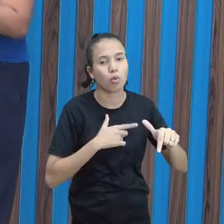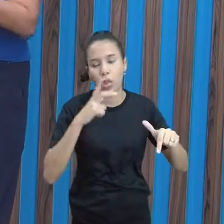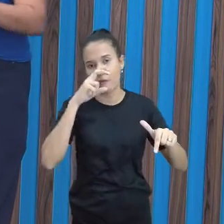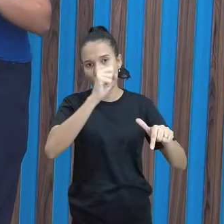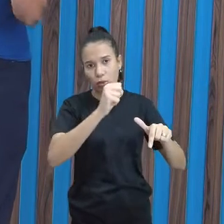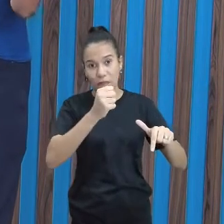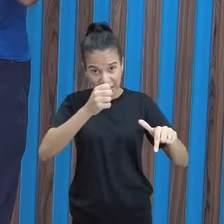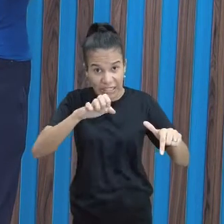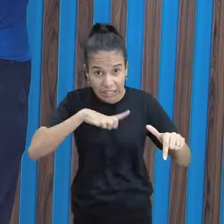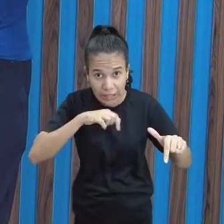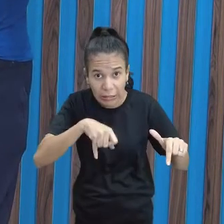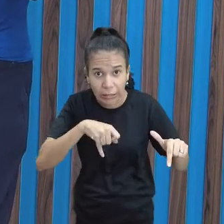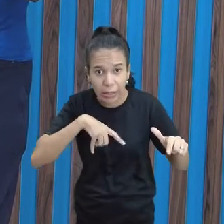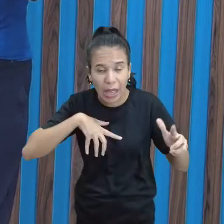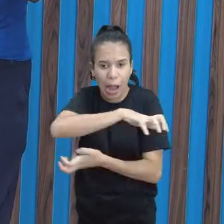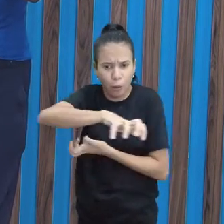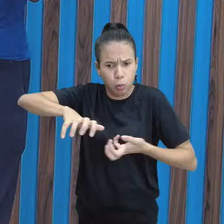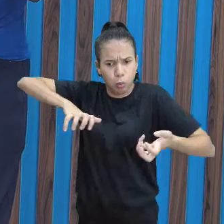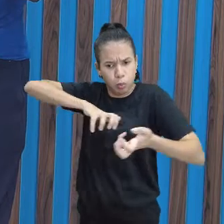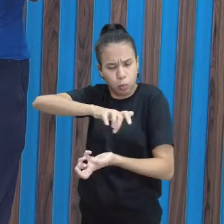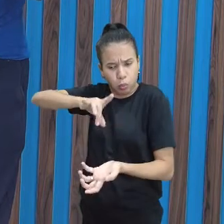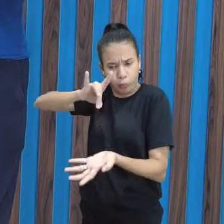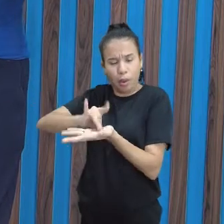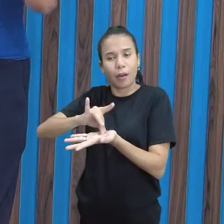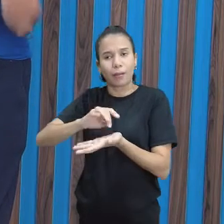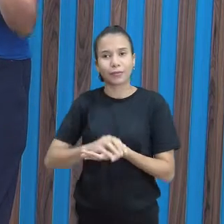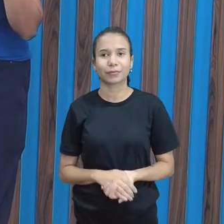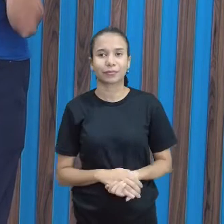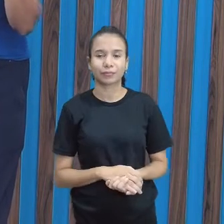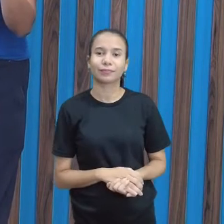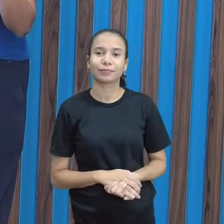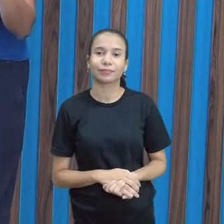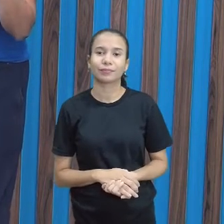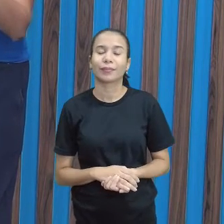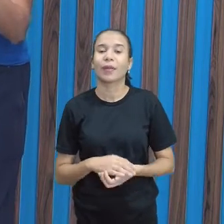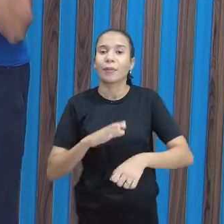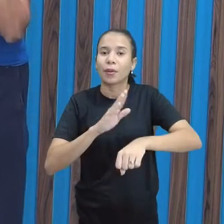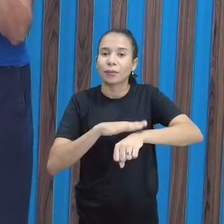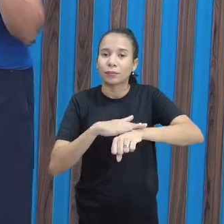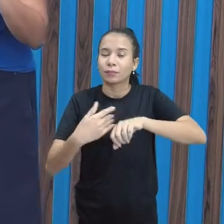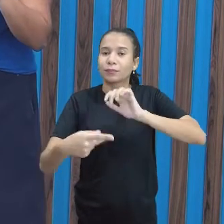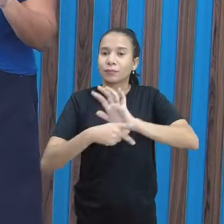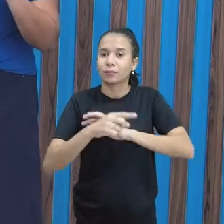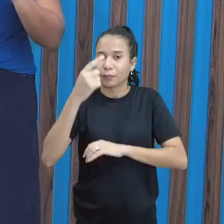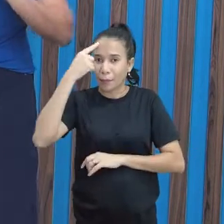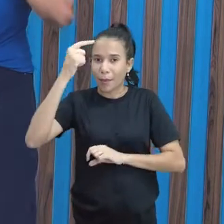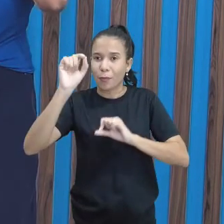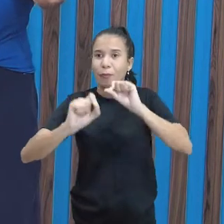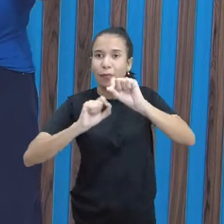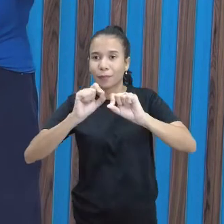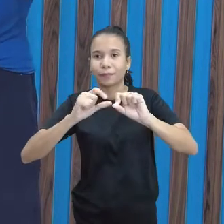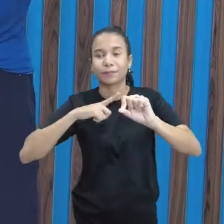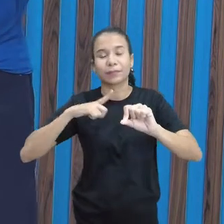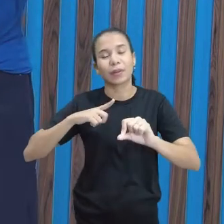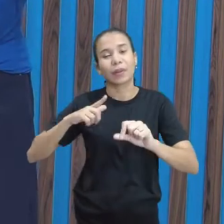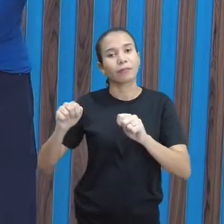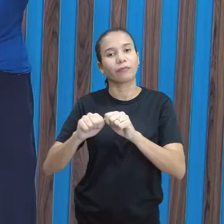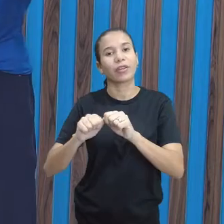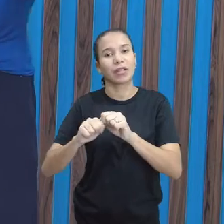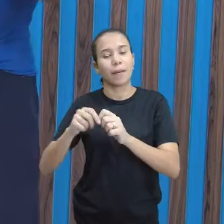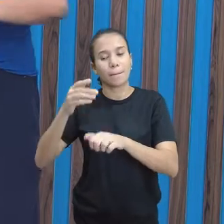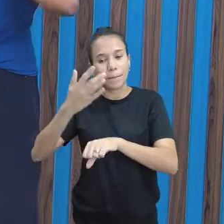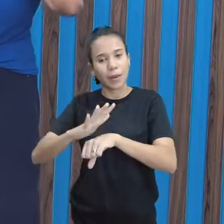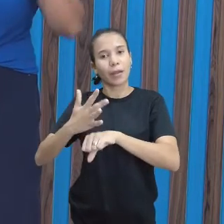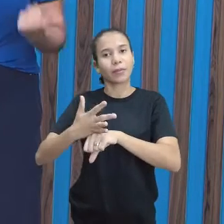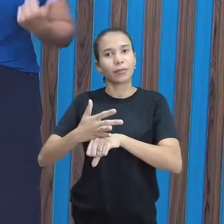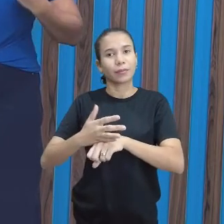a greve se instalava. Mas, na verdade, o tempo verbal que a gente está pensando aqui deveria ser o se instalaria, que é